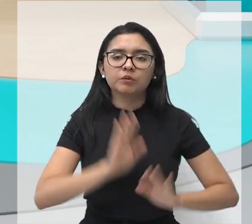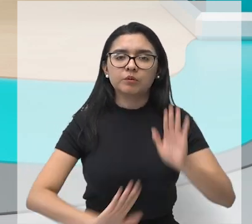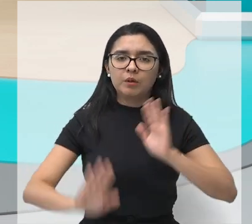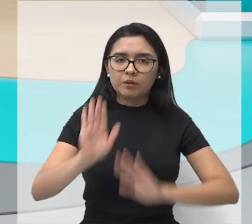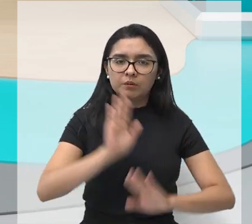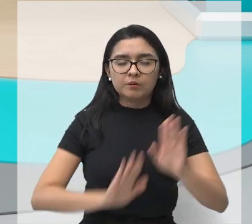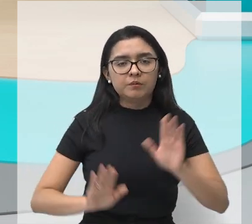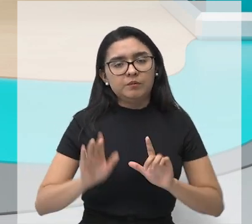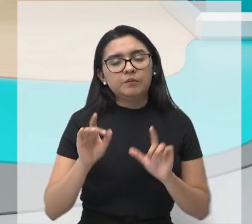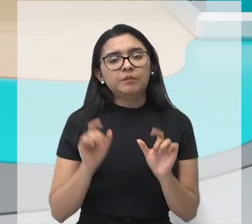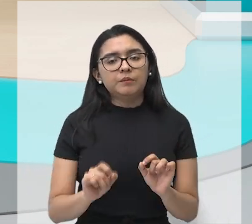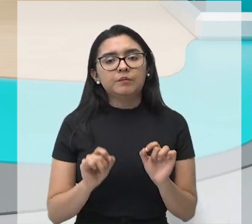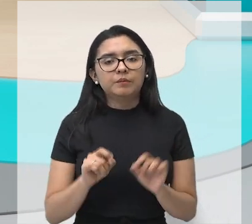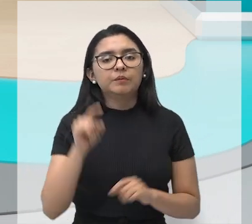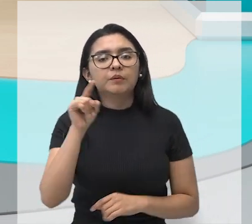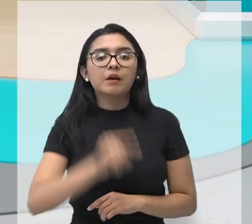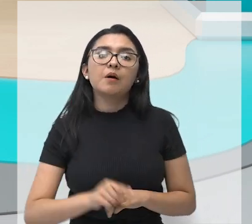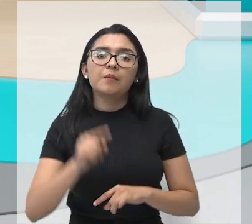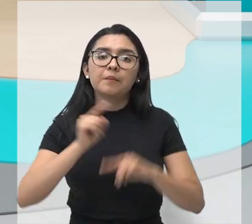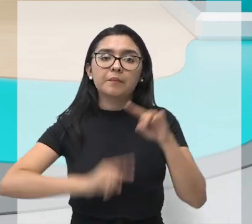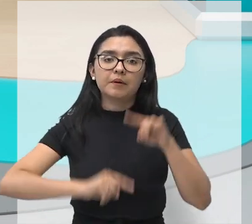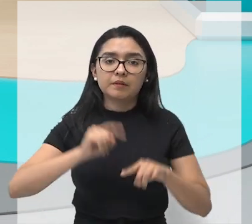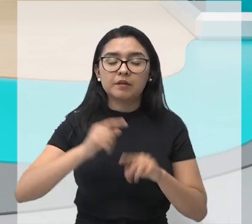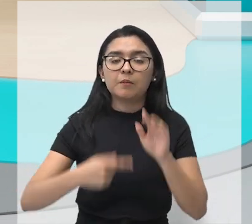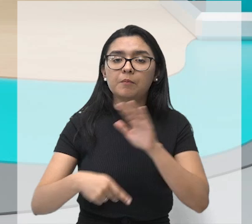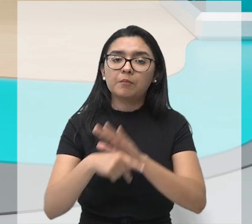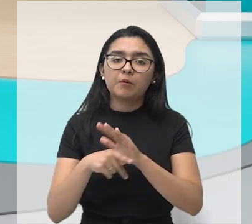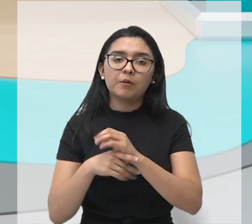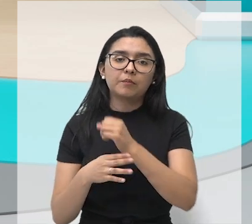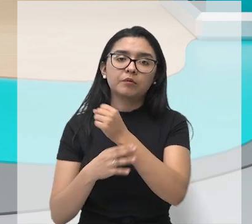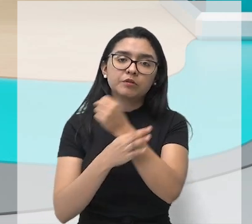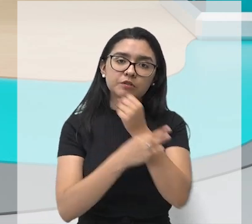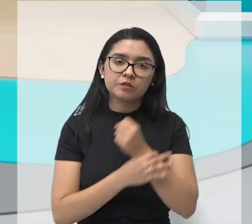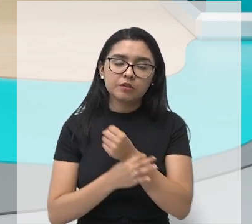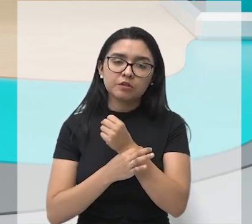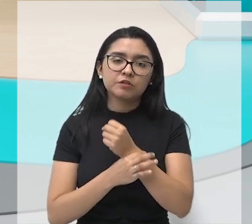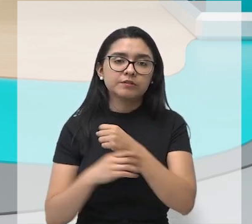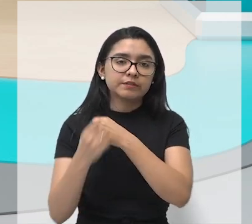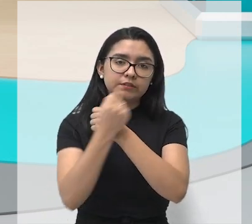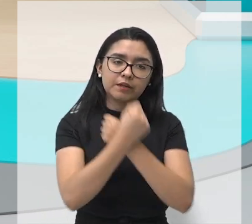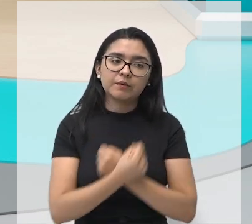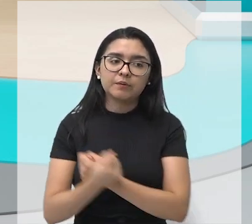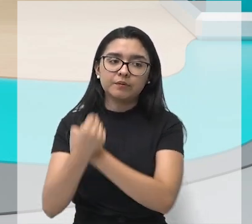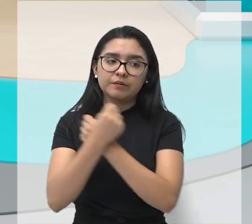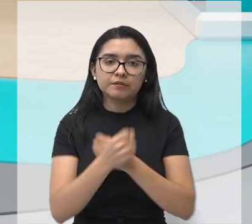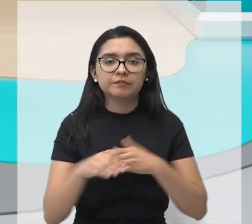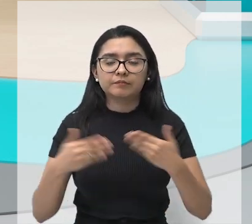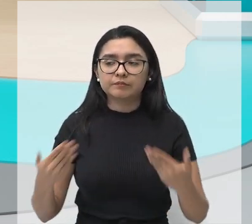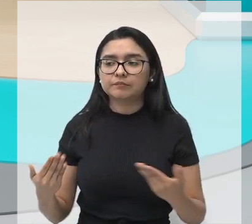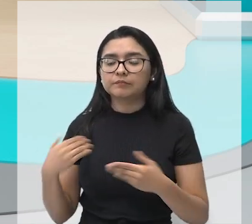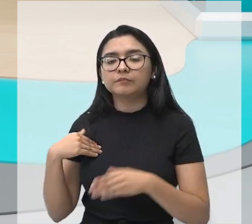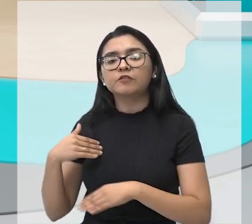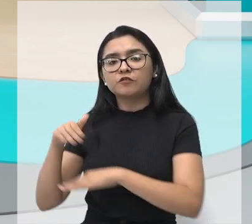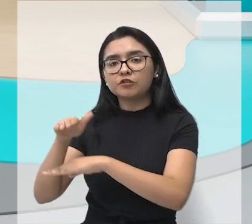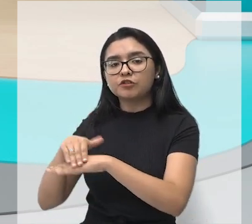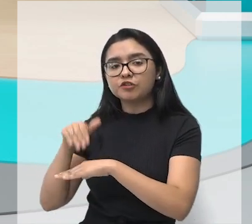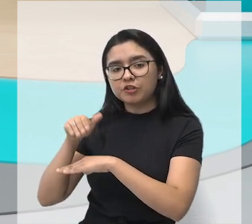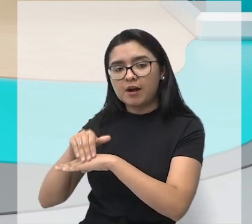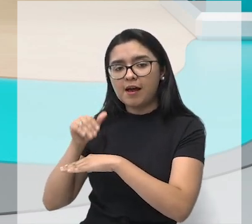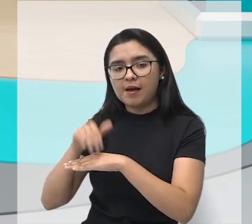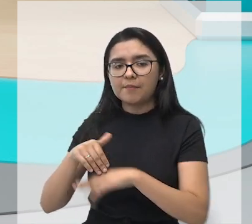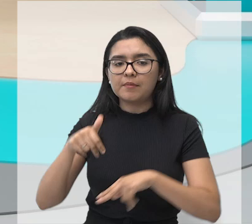praticadas, que são justamente os equipamentos de segurança, e eu já quero chamar aqui os nossos atletas